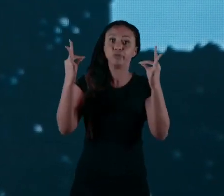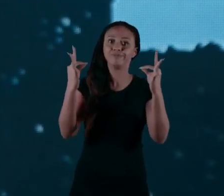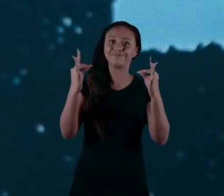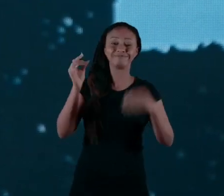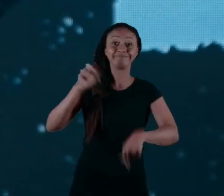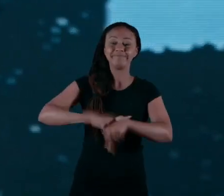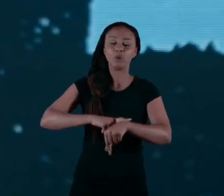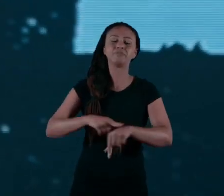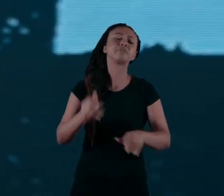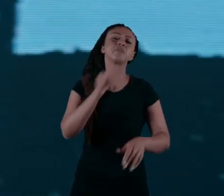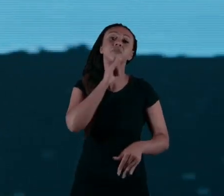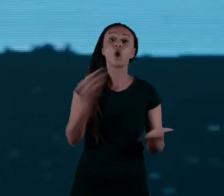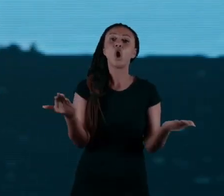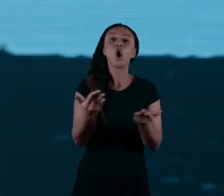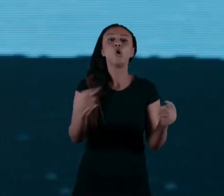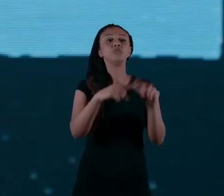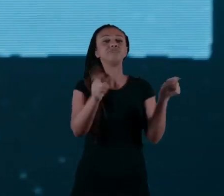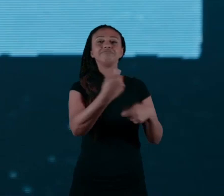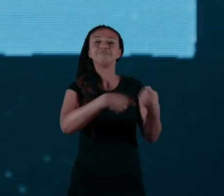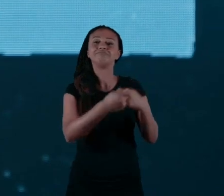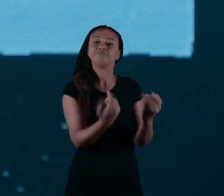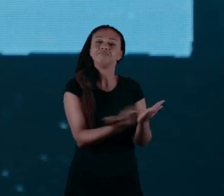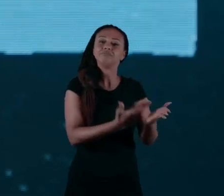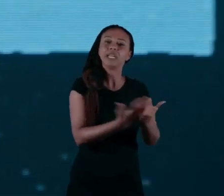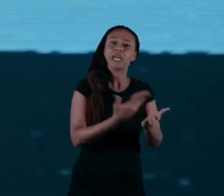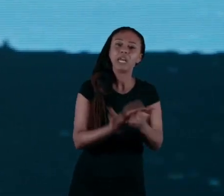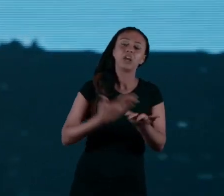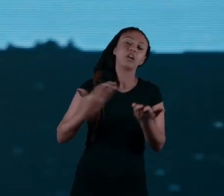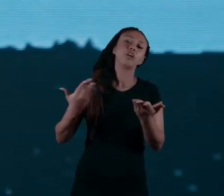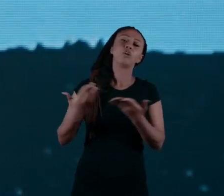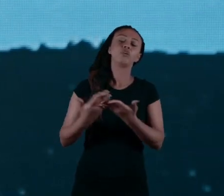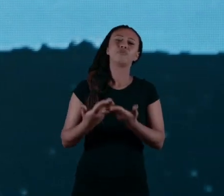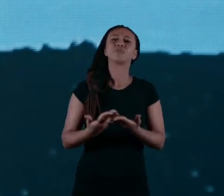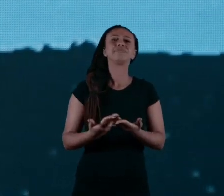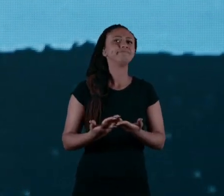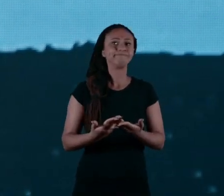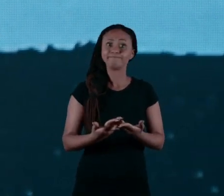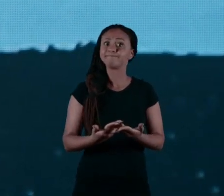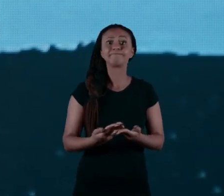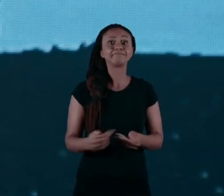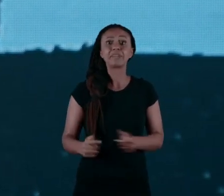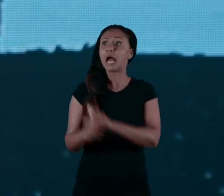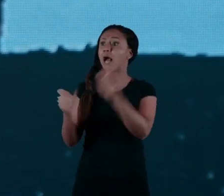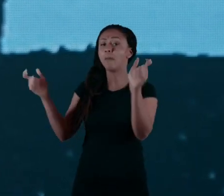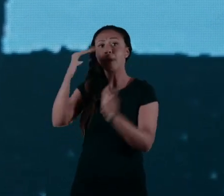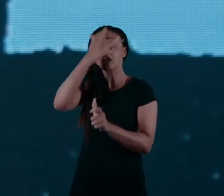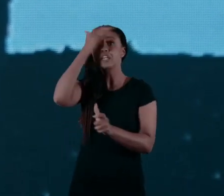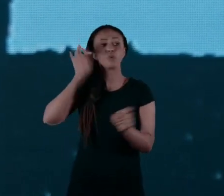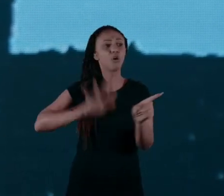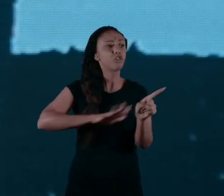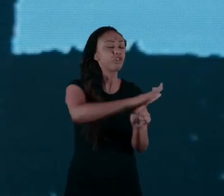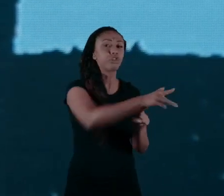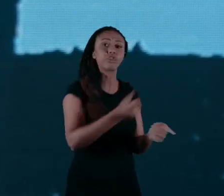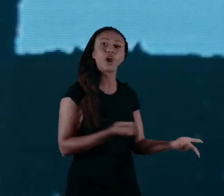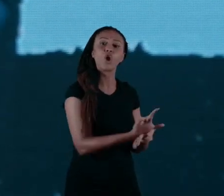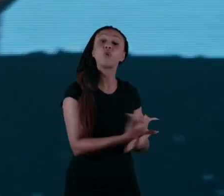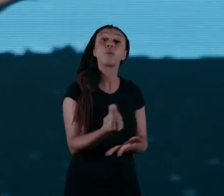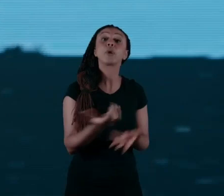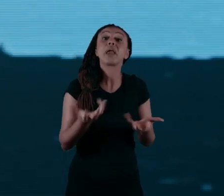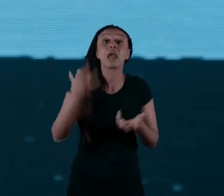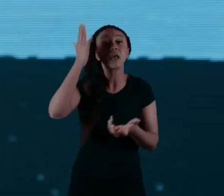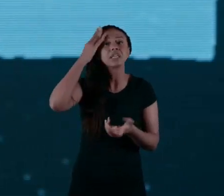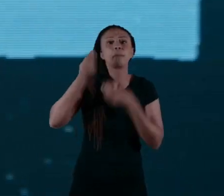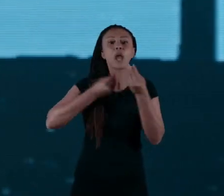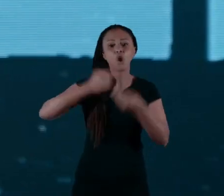as livrarias, os títulos, aos milhares, atraem as pessoas. Porque todo mundo quer saber como ter